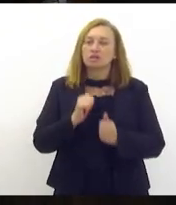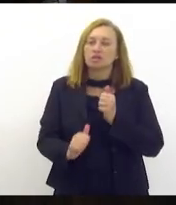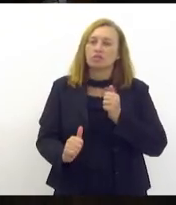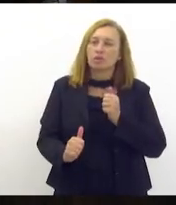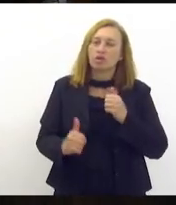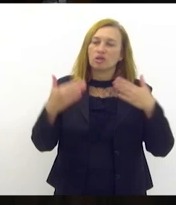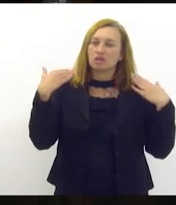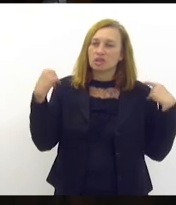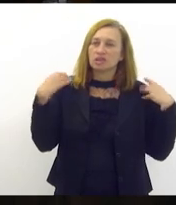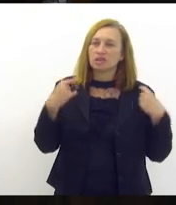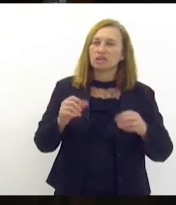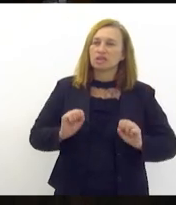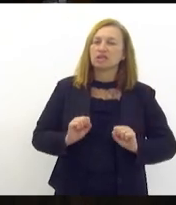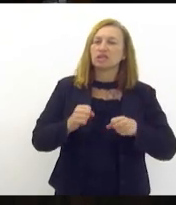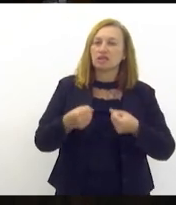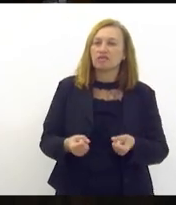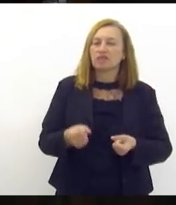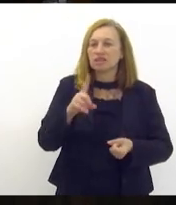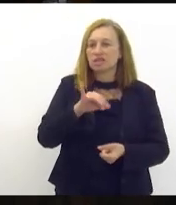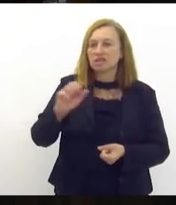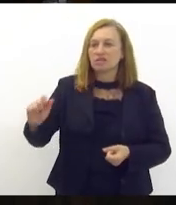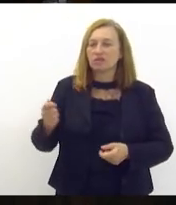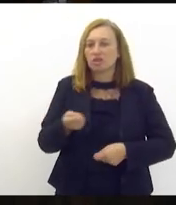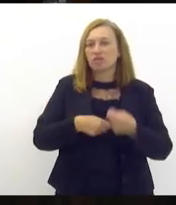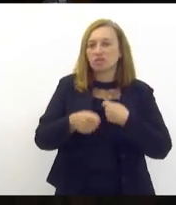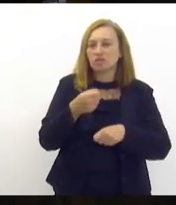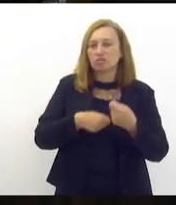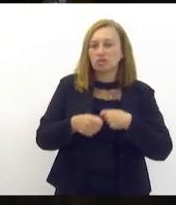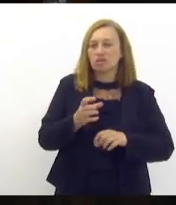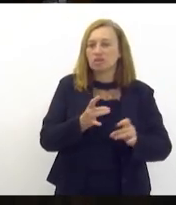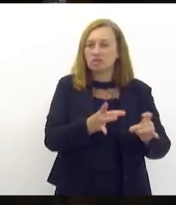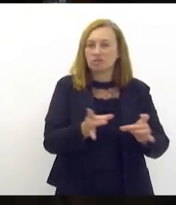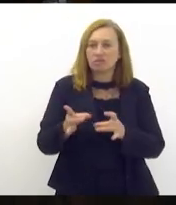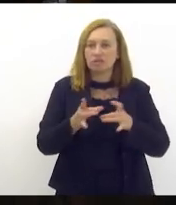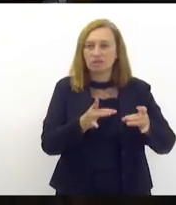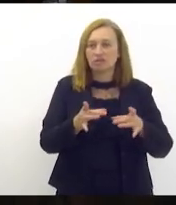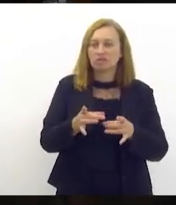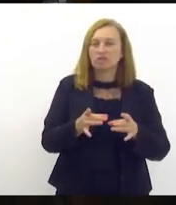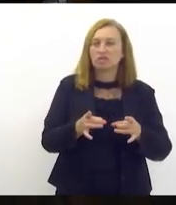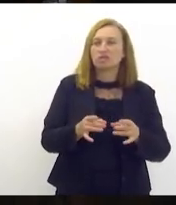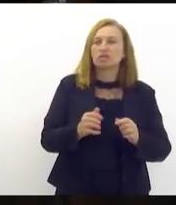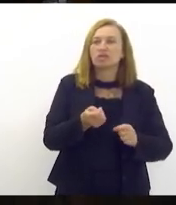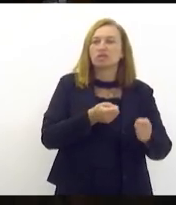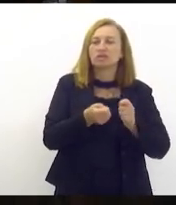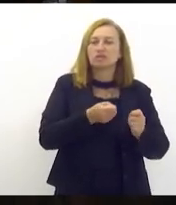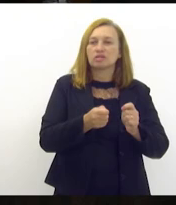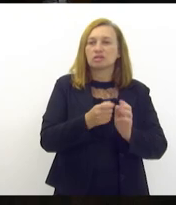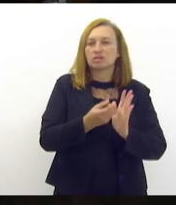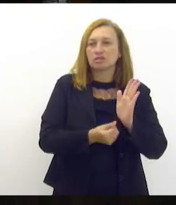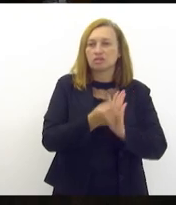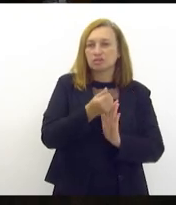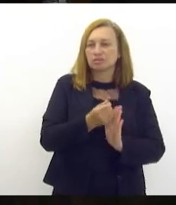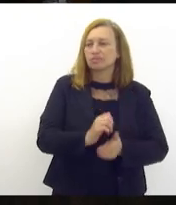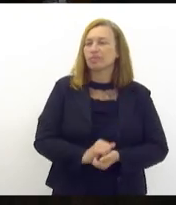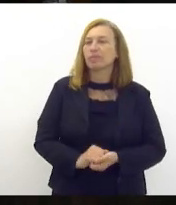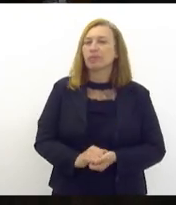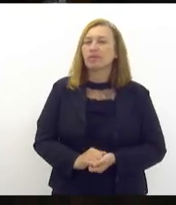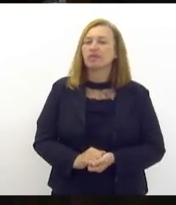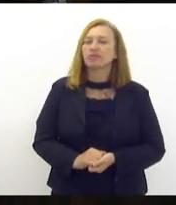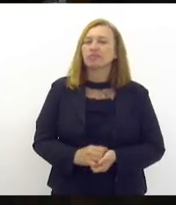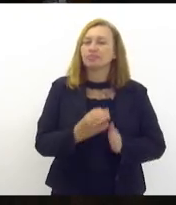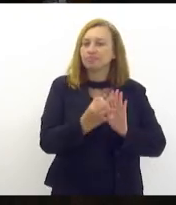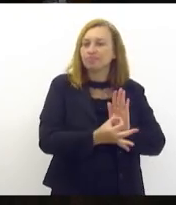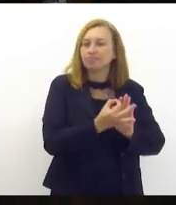de Defesa Civil, de Economia, Indústria e Comércio, de Orçamento, Finanças, Fiscalização e Controle. Para